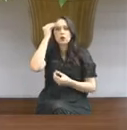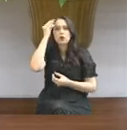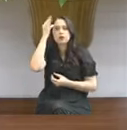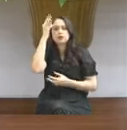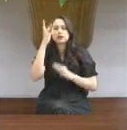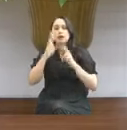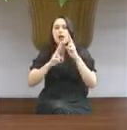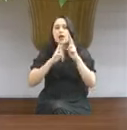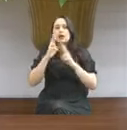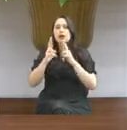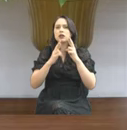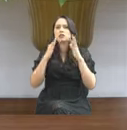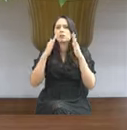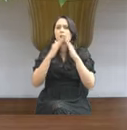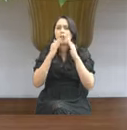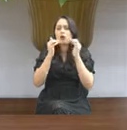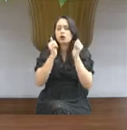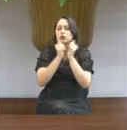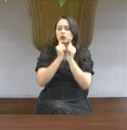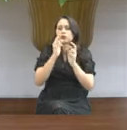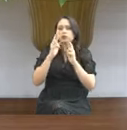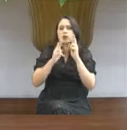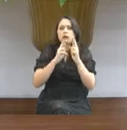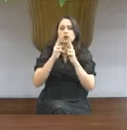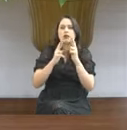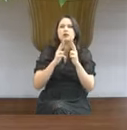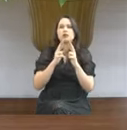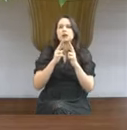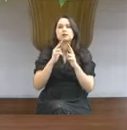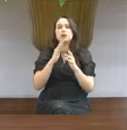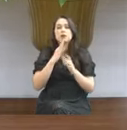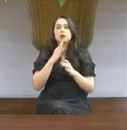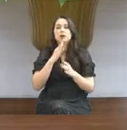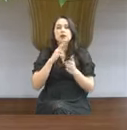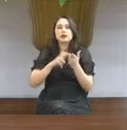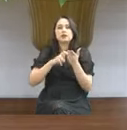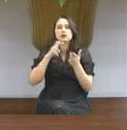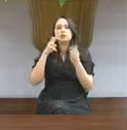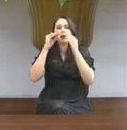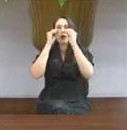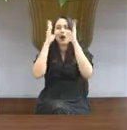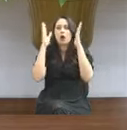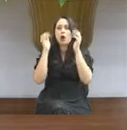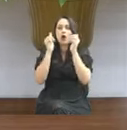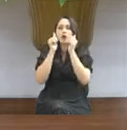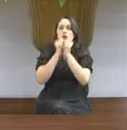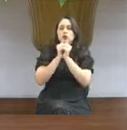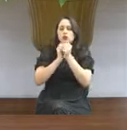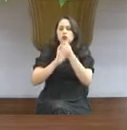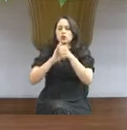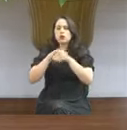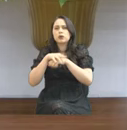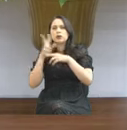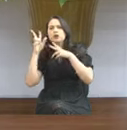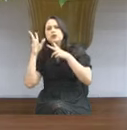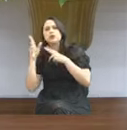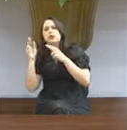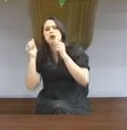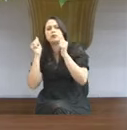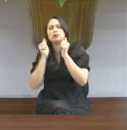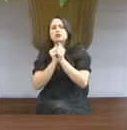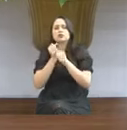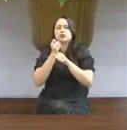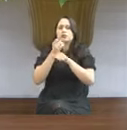relacional. Eu moro contigo de manhã, de tarde, de noite, de madrugada. Eu estou